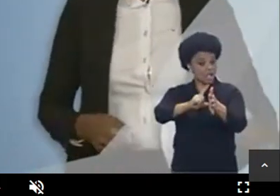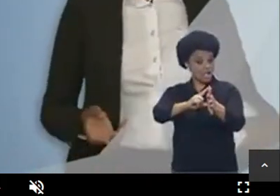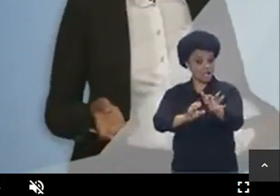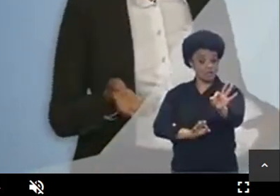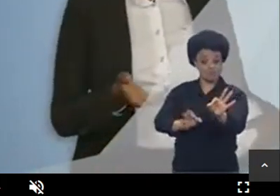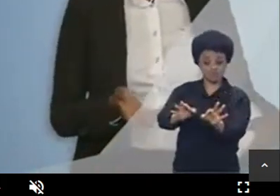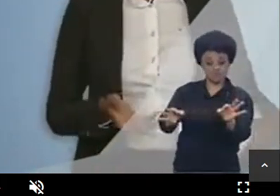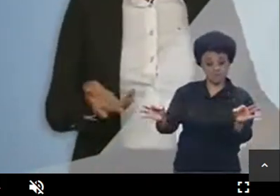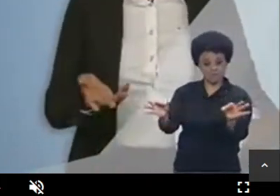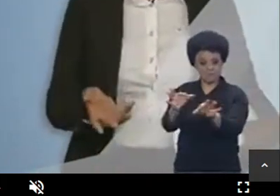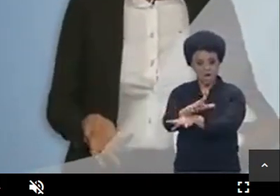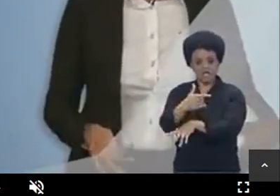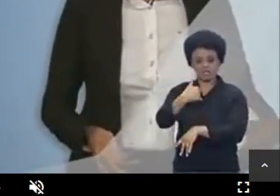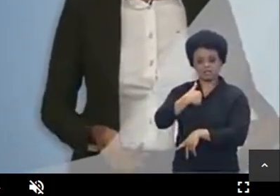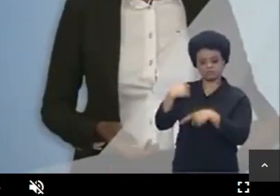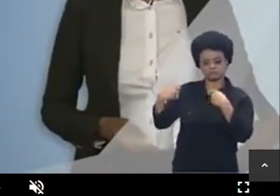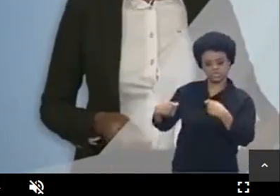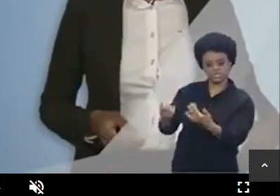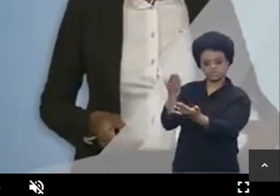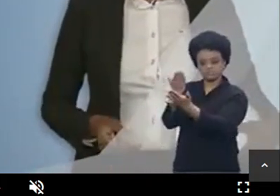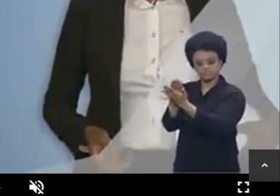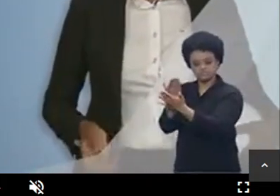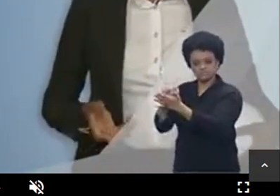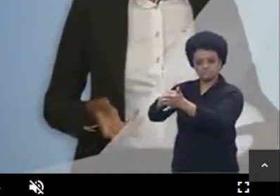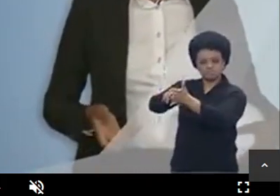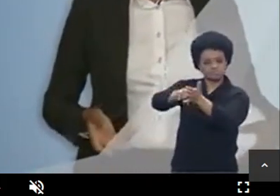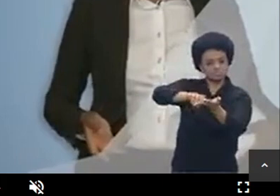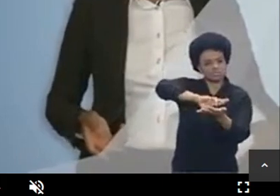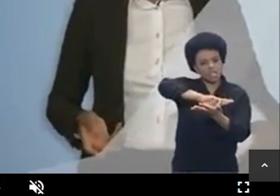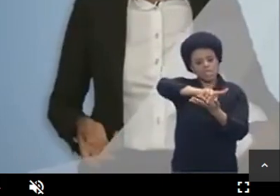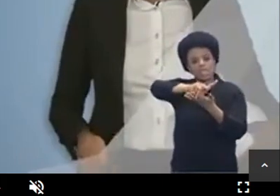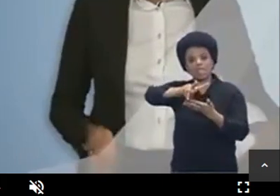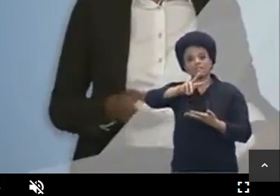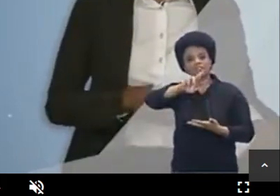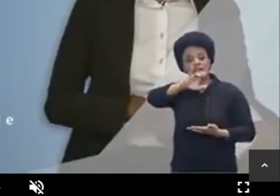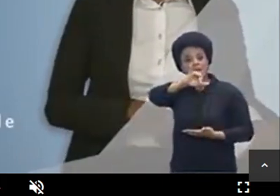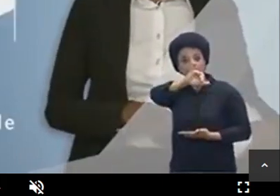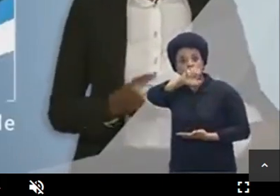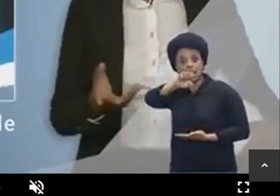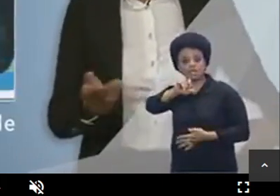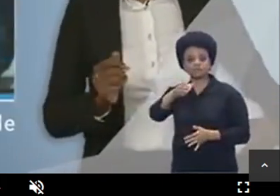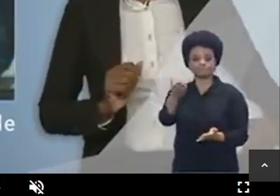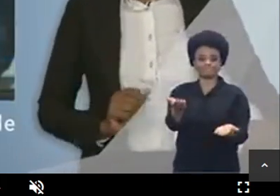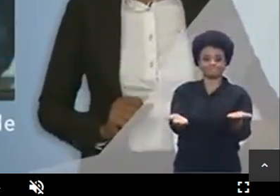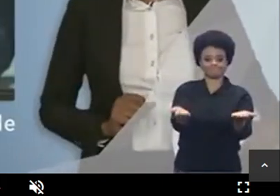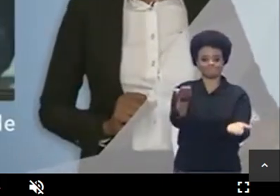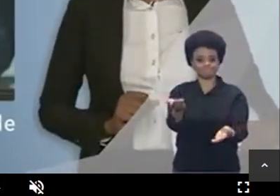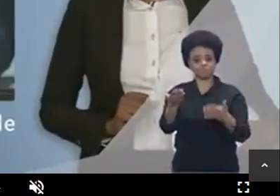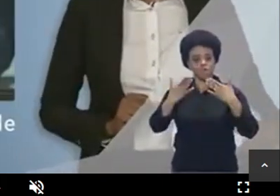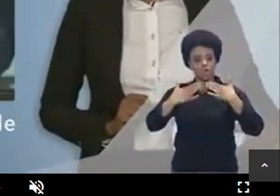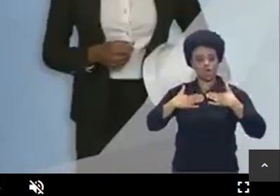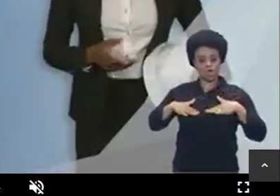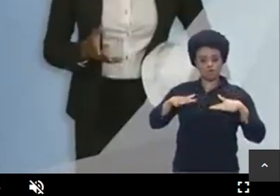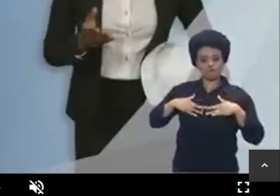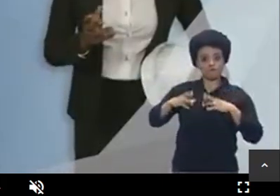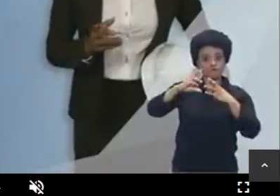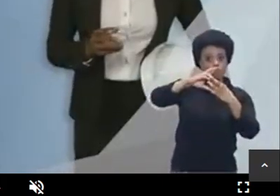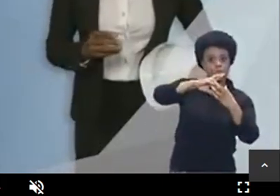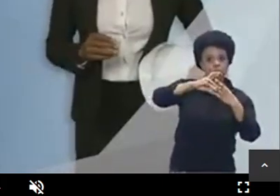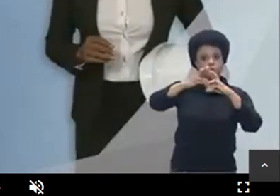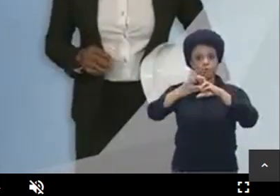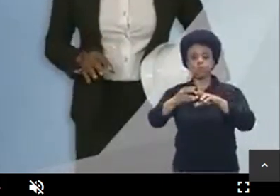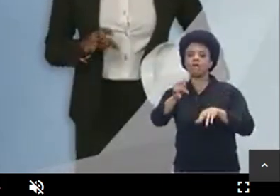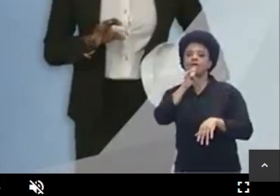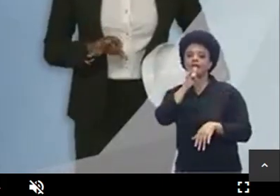eu preciso considerar muitas variáveis para oferecer soluções que equilibram o conforto e a sustentabilidade.